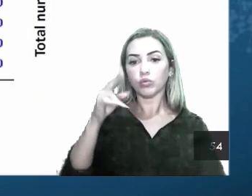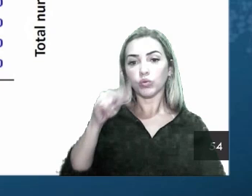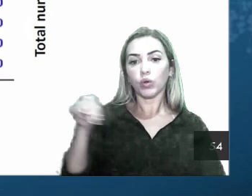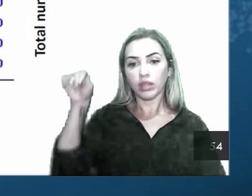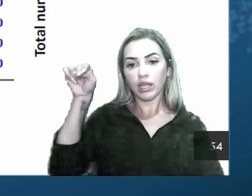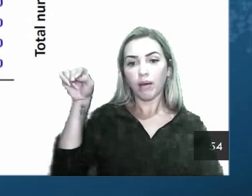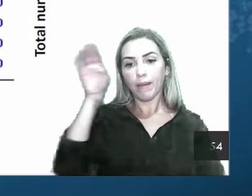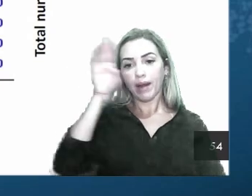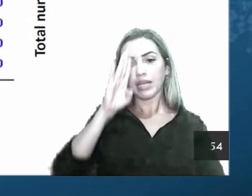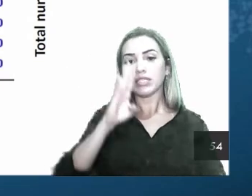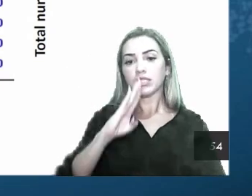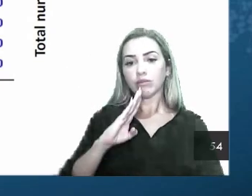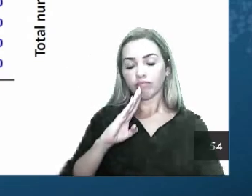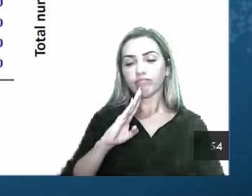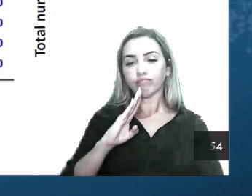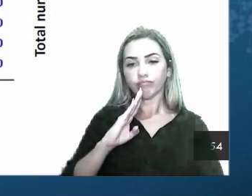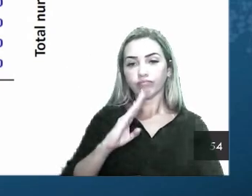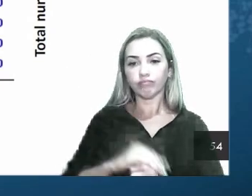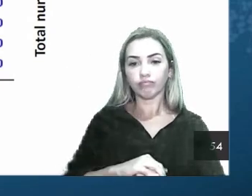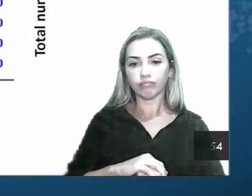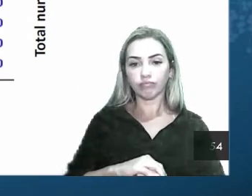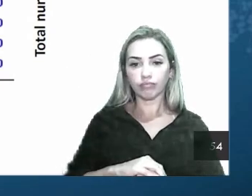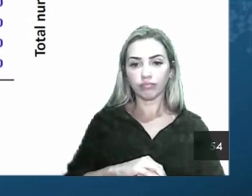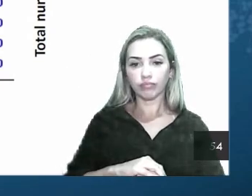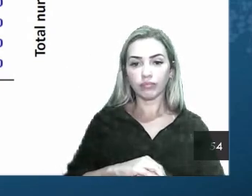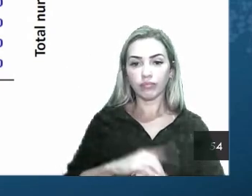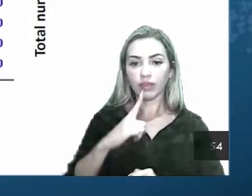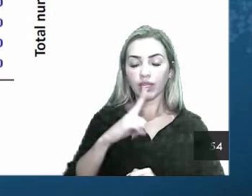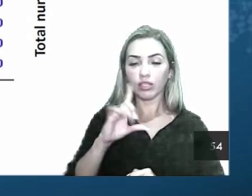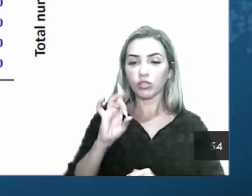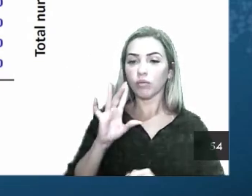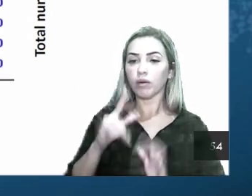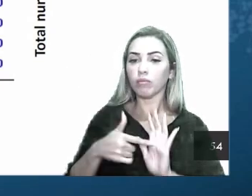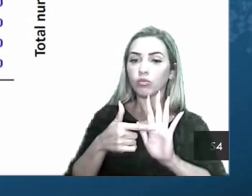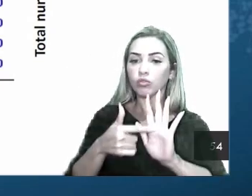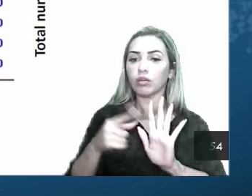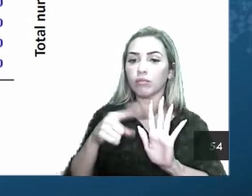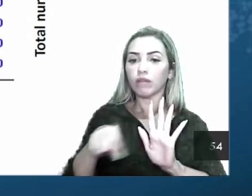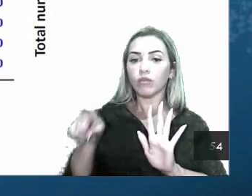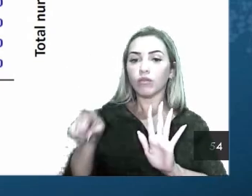Brasil, mas o preço do produto é muito alto, apenas para mostrar.